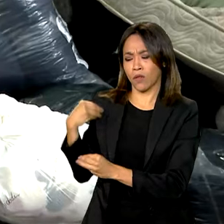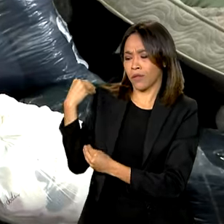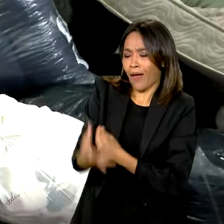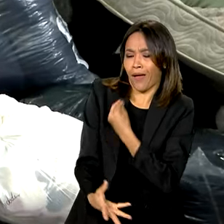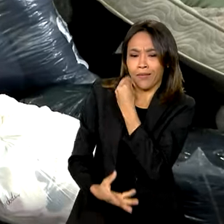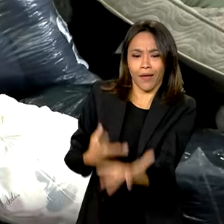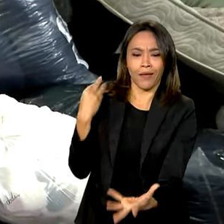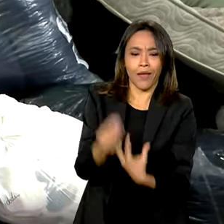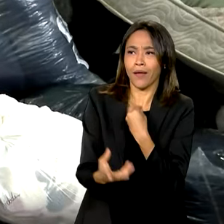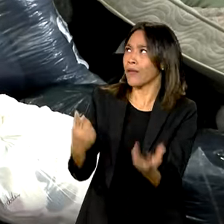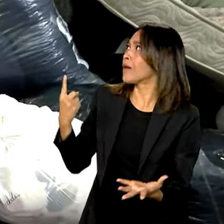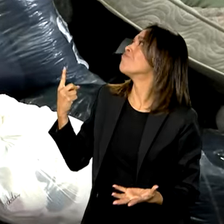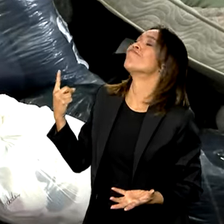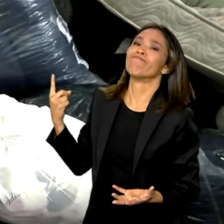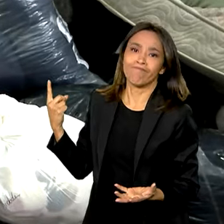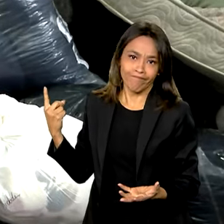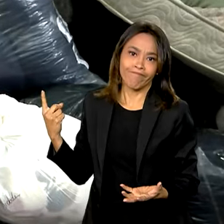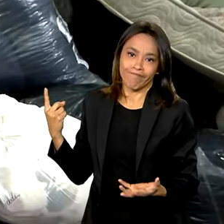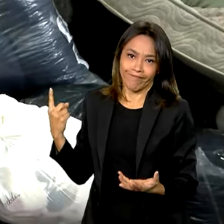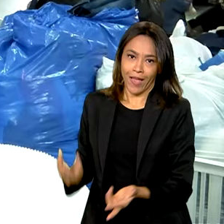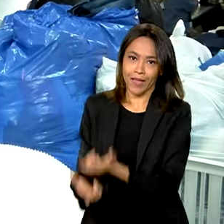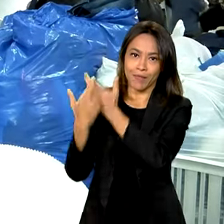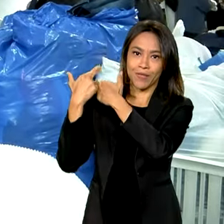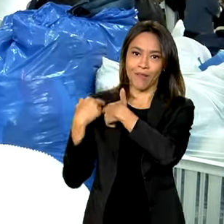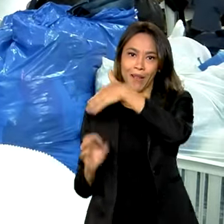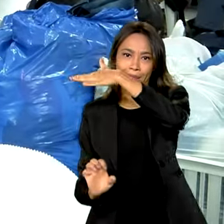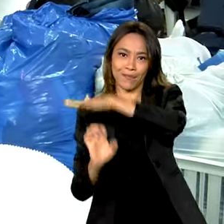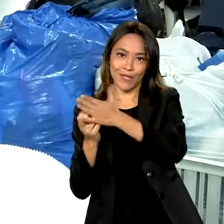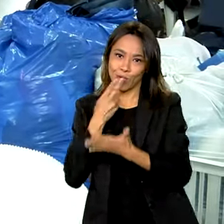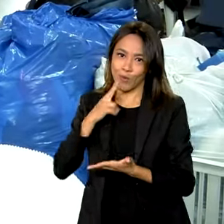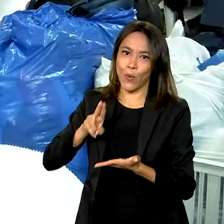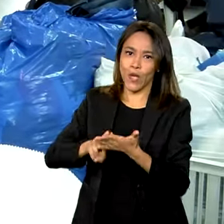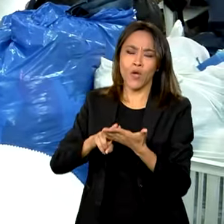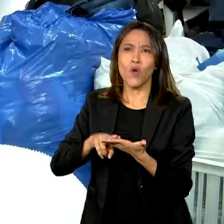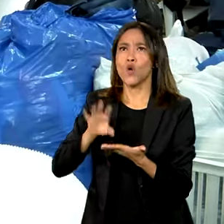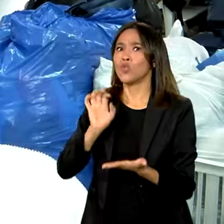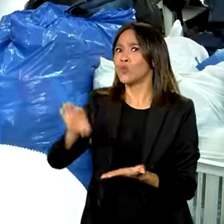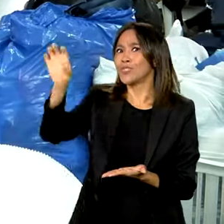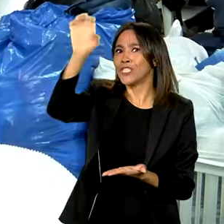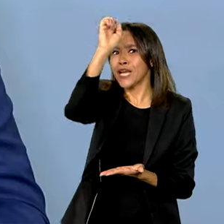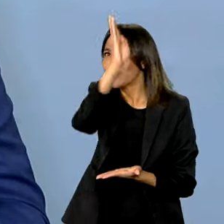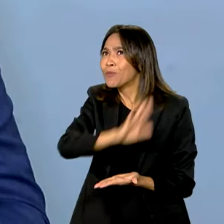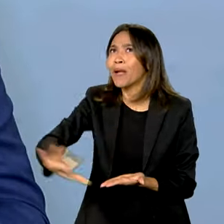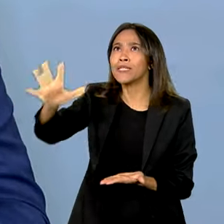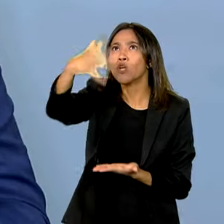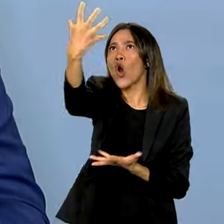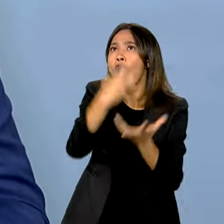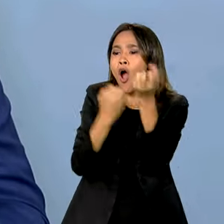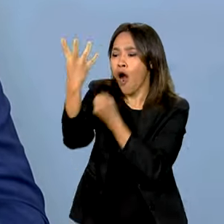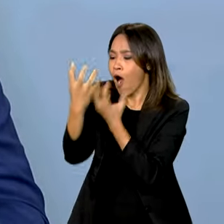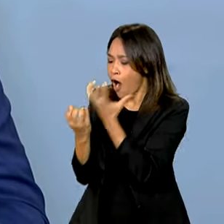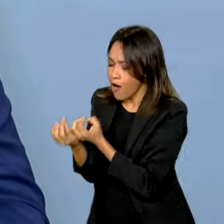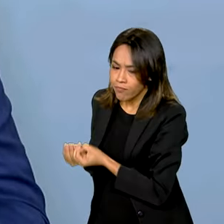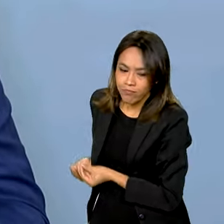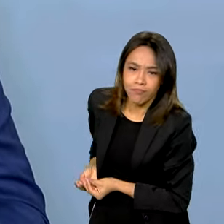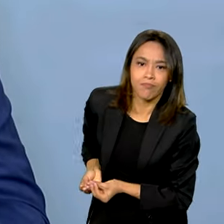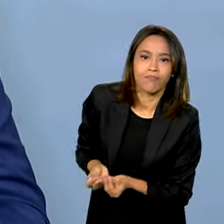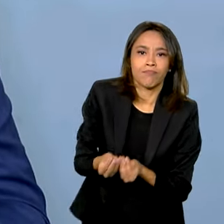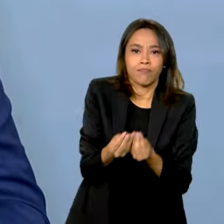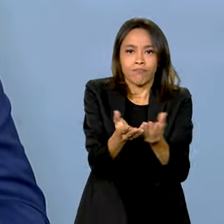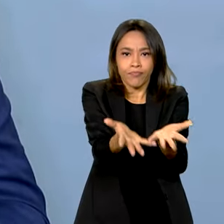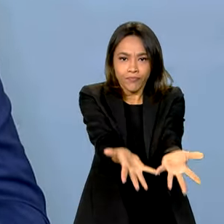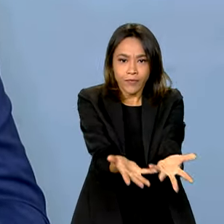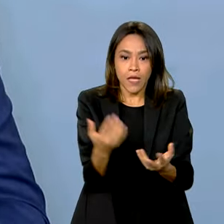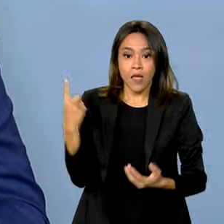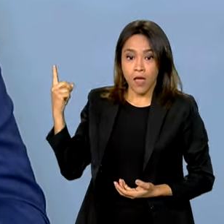doações transportadas pela empresa pública, vindas de todo o país. Dessas 15 mil toneladas, a gente